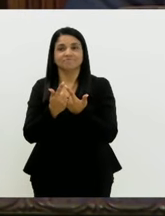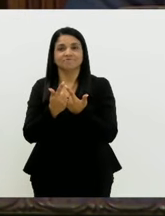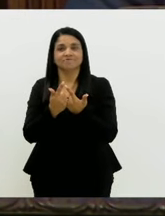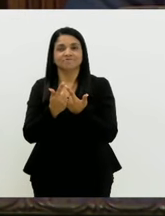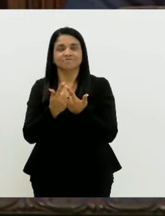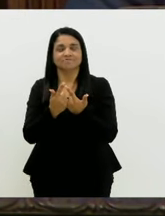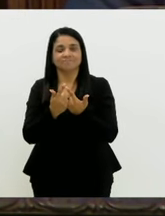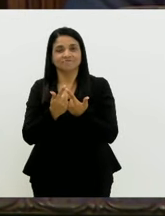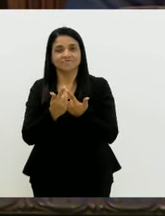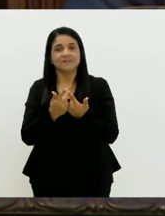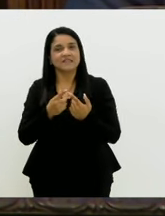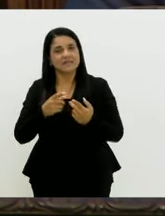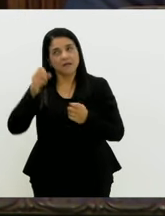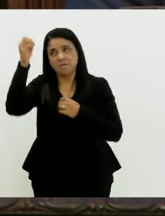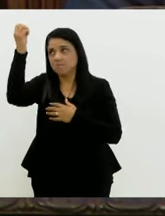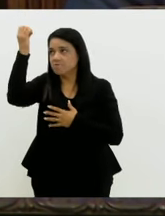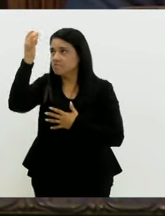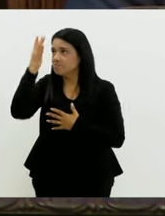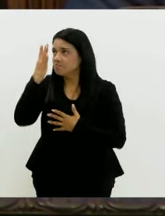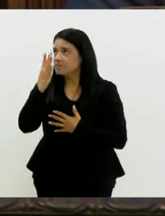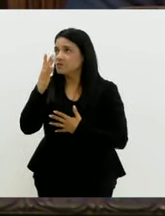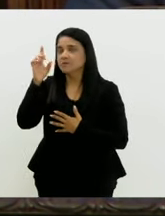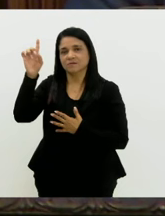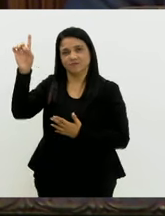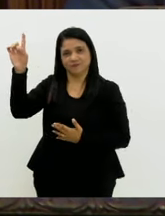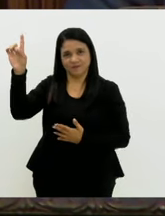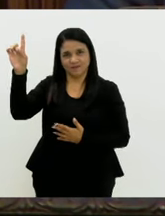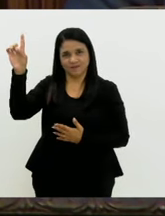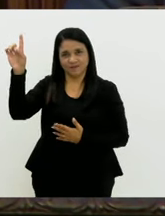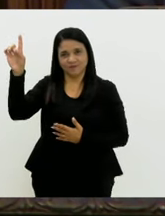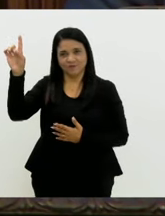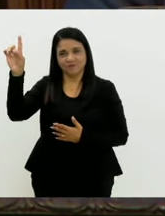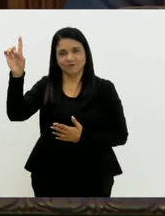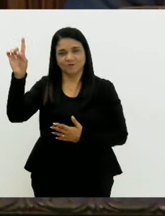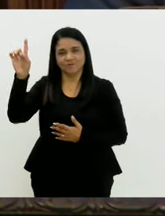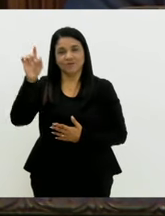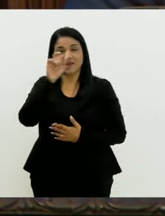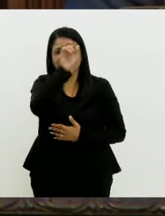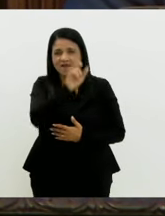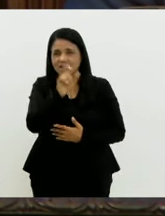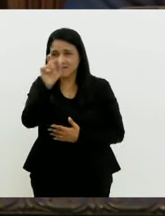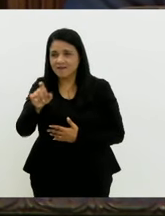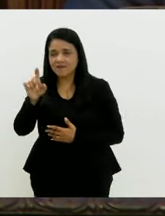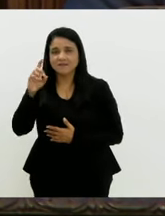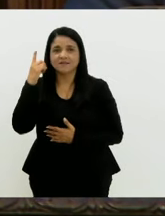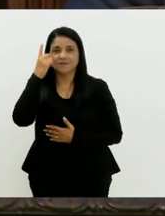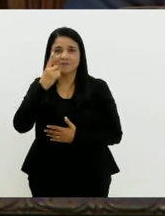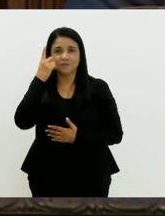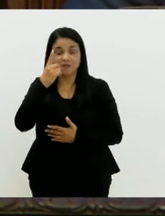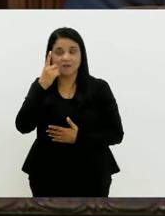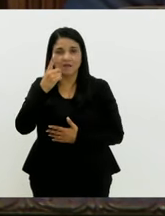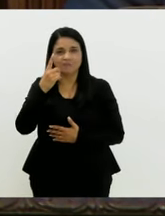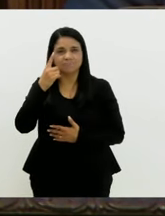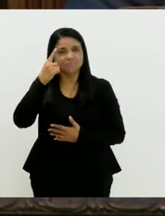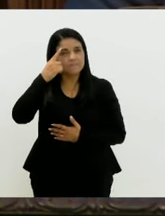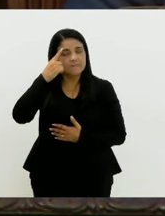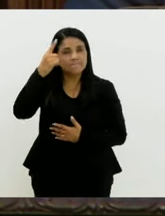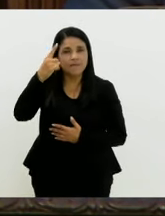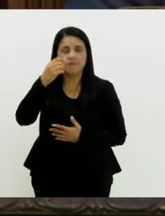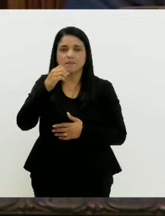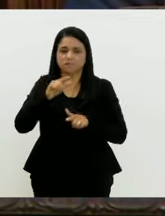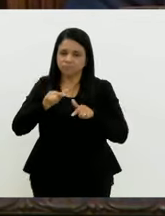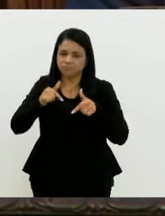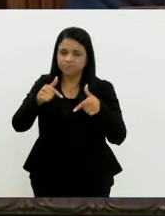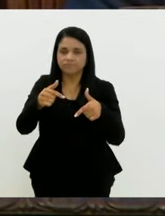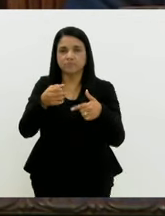esteja sempre abençoada por Deus, para que os senhores tenham a intuição sempre de fazer o bem.